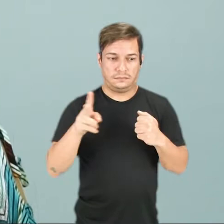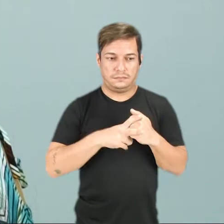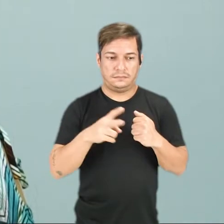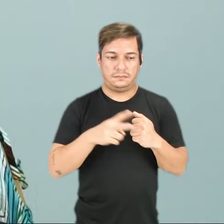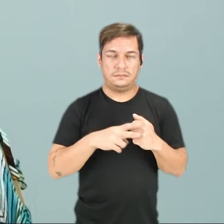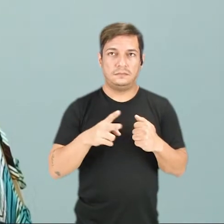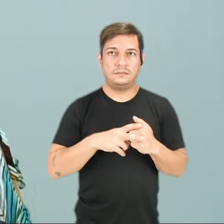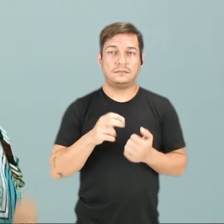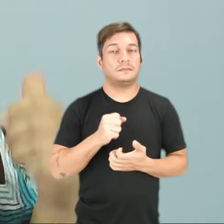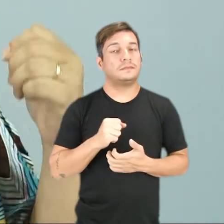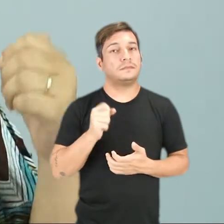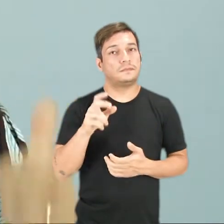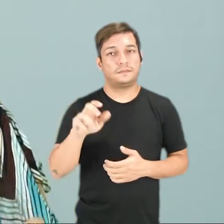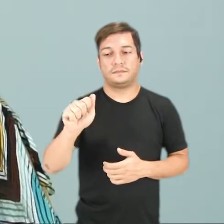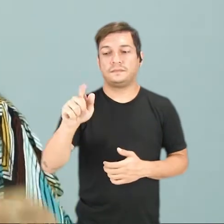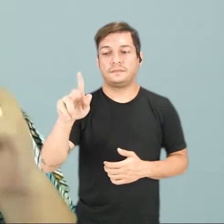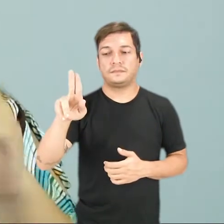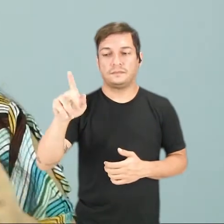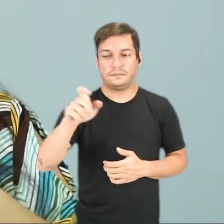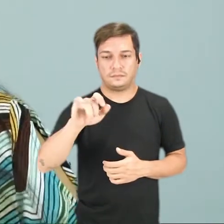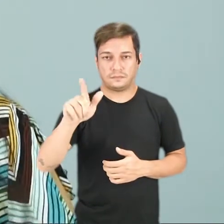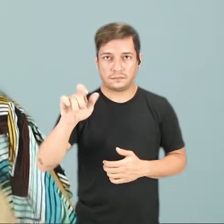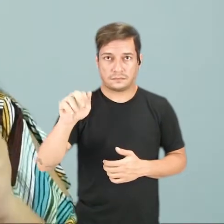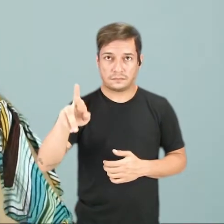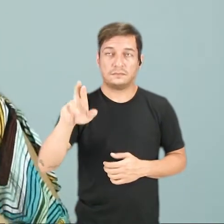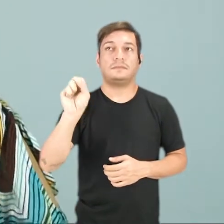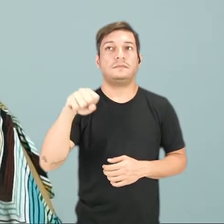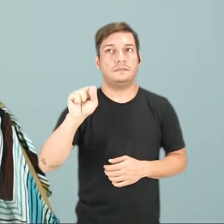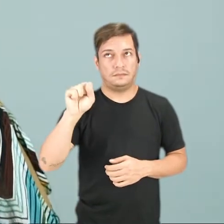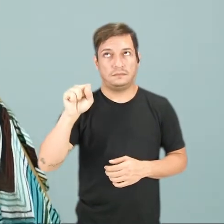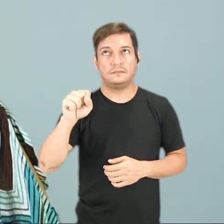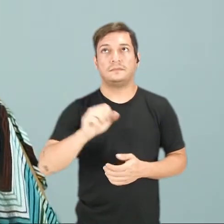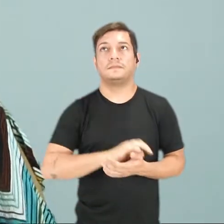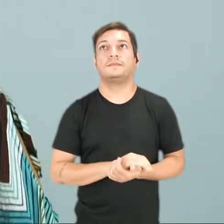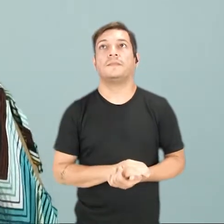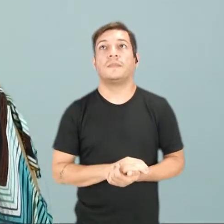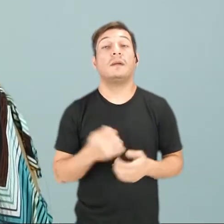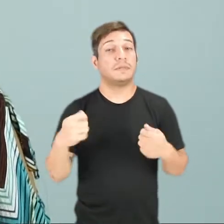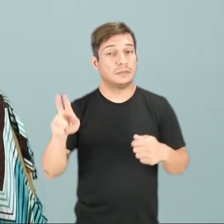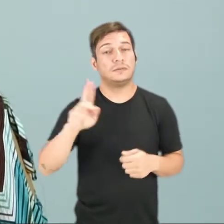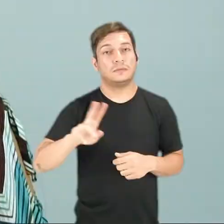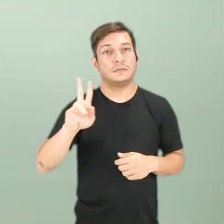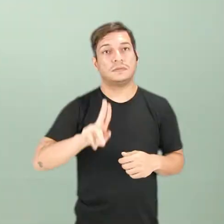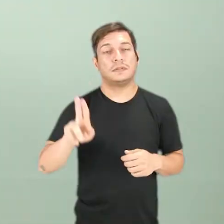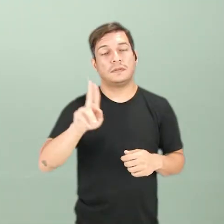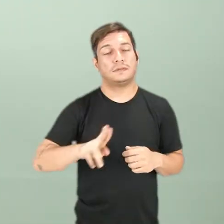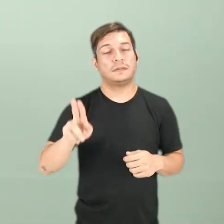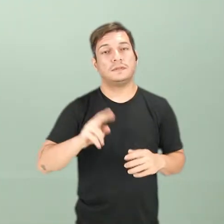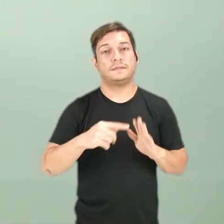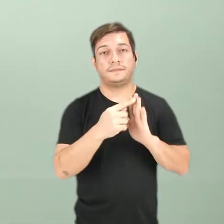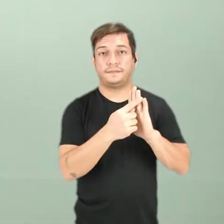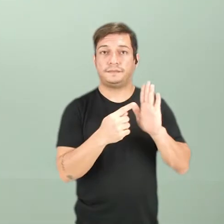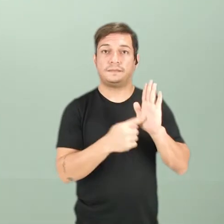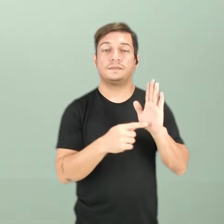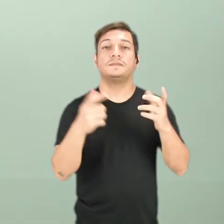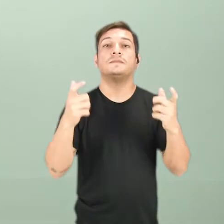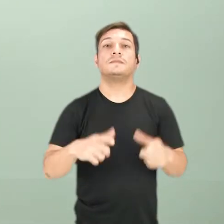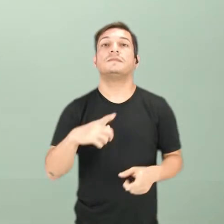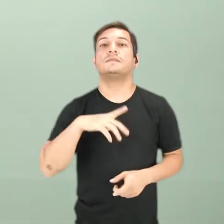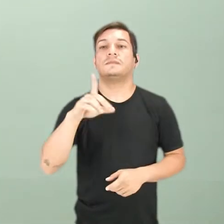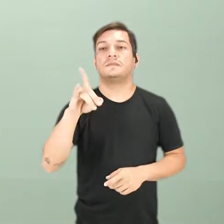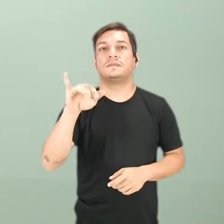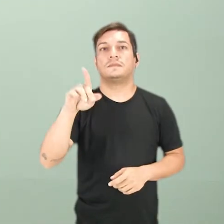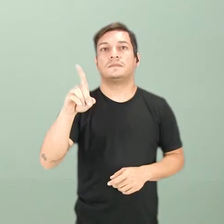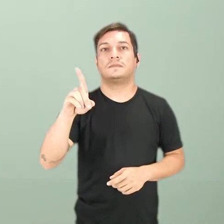Sim ou não? Sim, parabéns para quem pensou sim. Tem que usar na interrogativa. E aonde que vem o